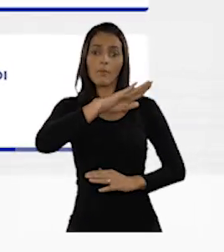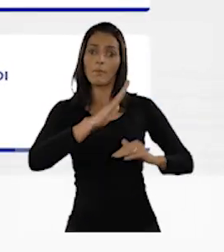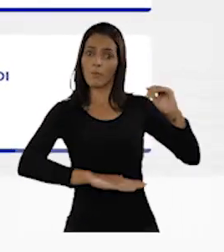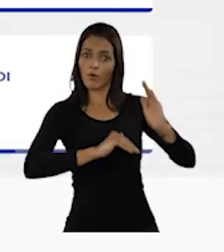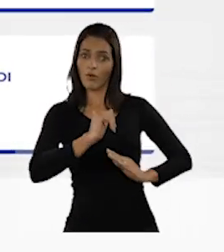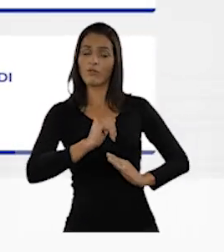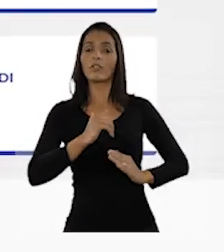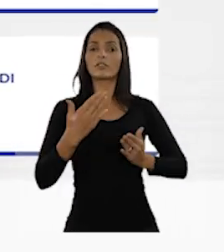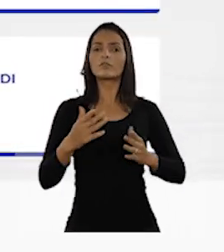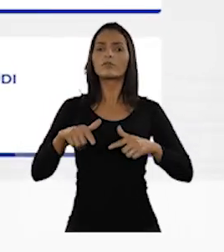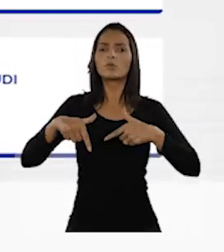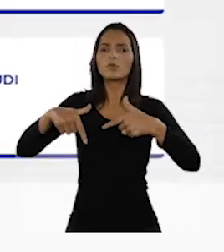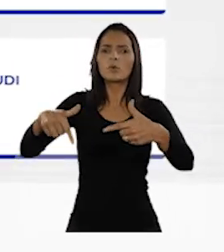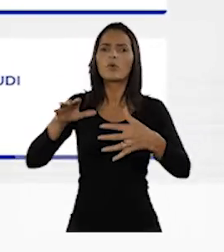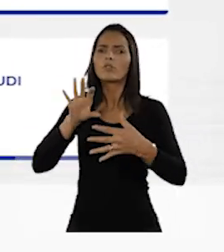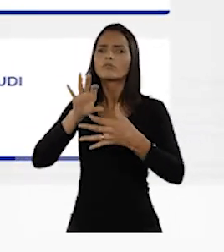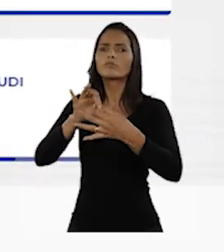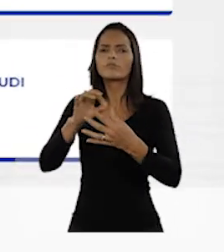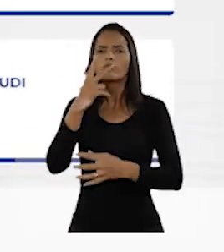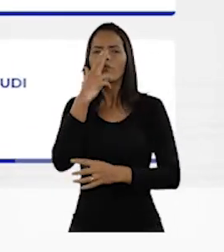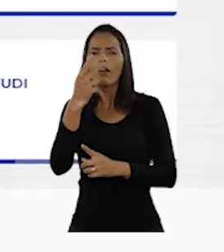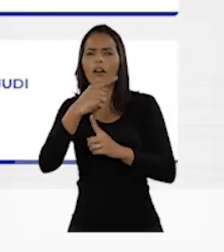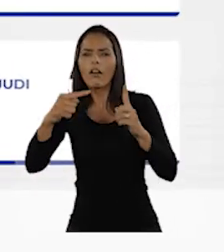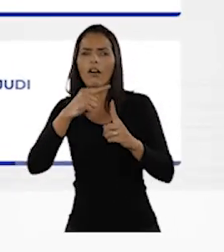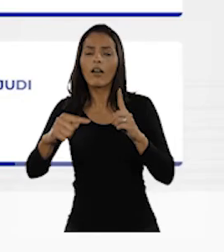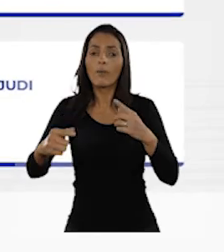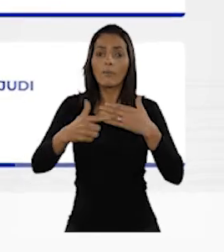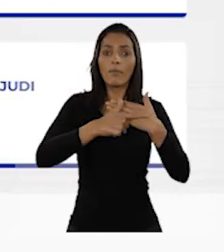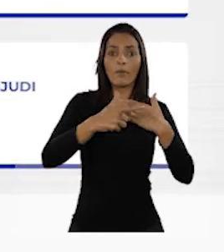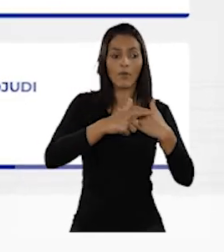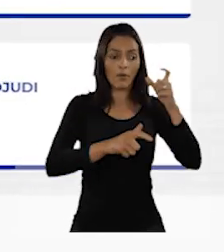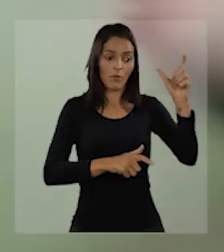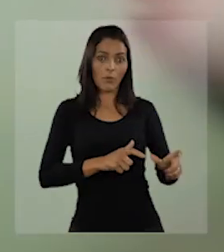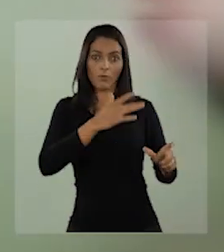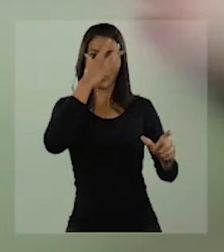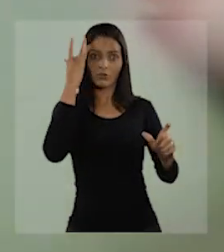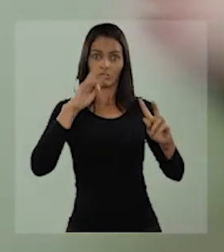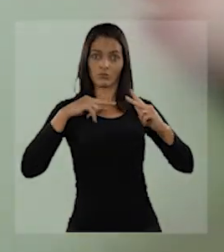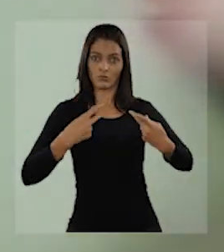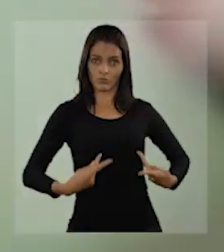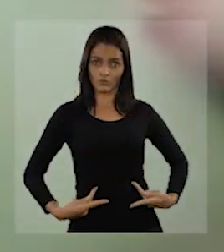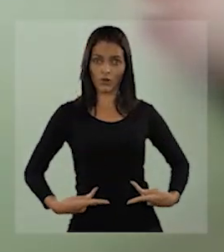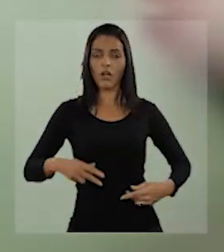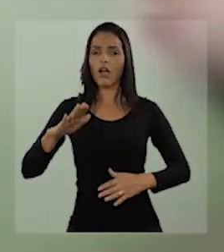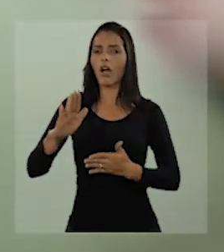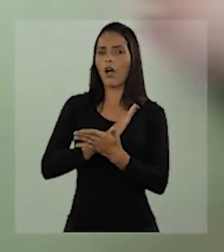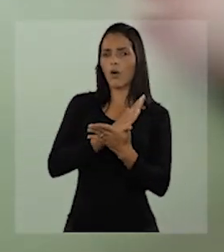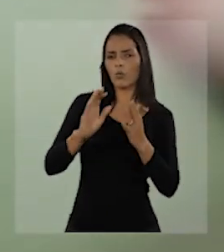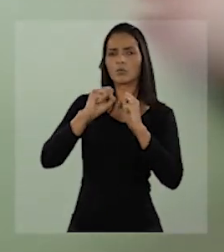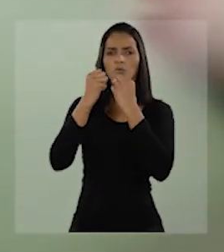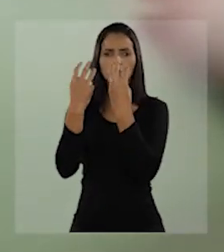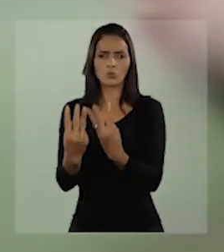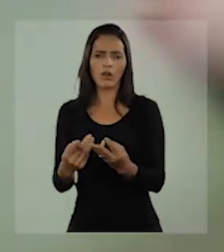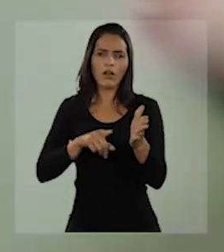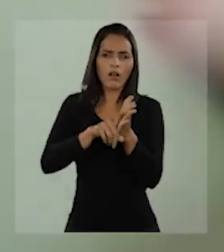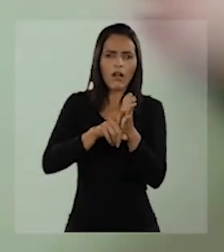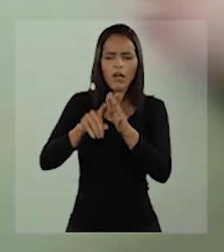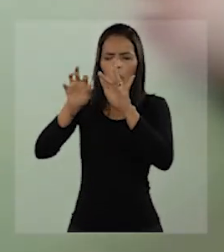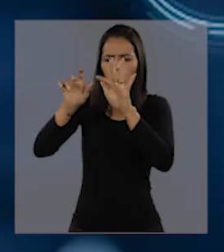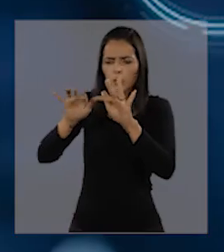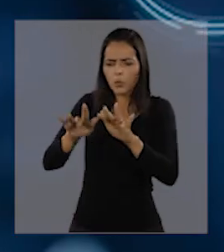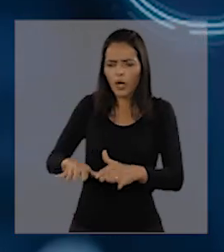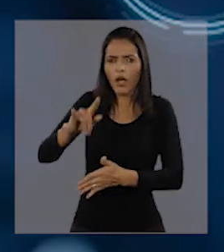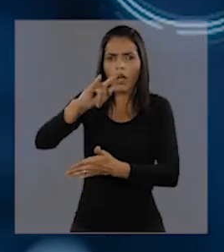grande vantagem aos profissionais. Eles têm funcionalidades semelhantes ao papel de um profissional. Alguns desses